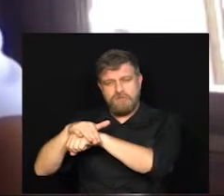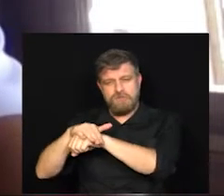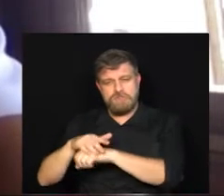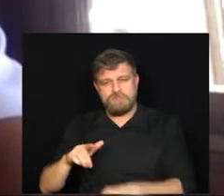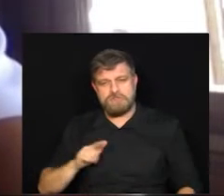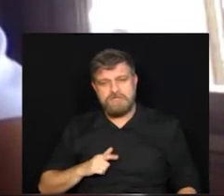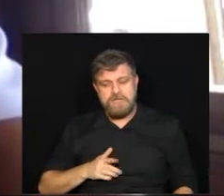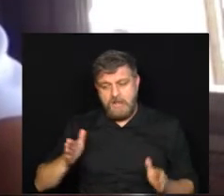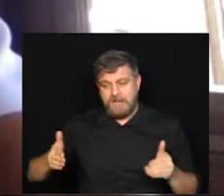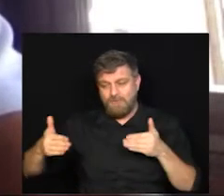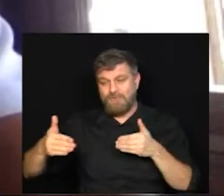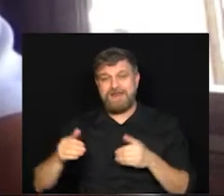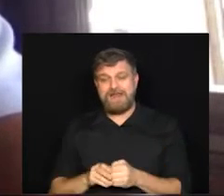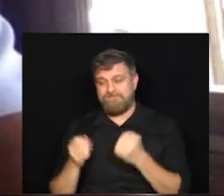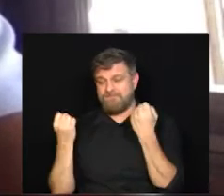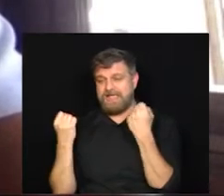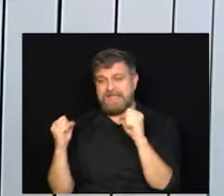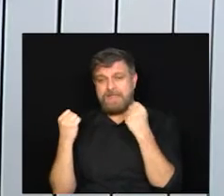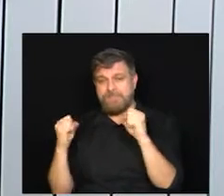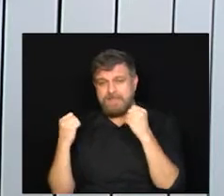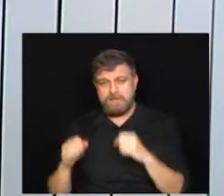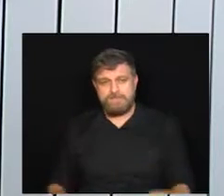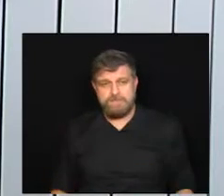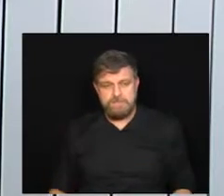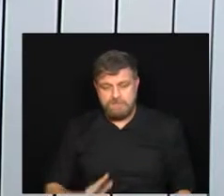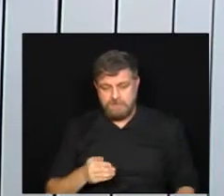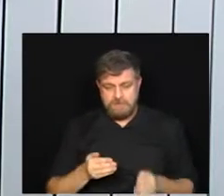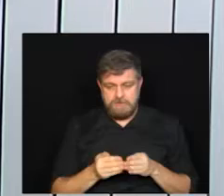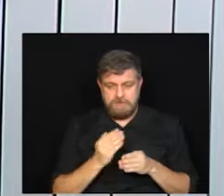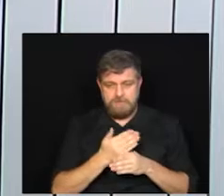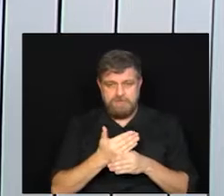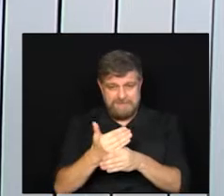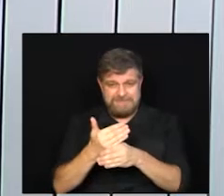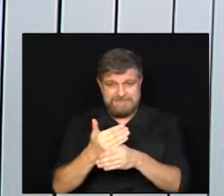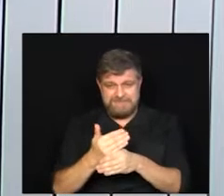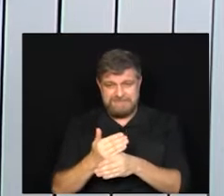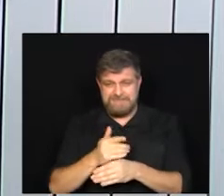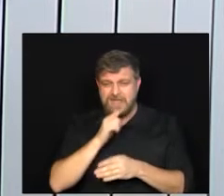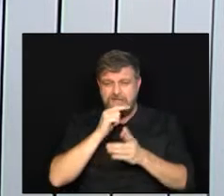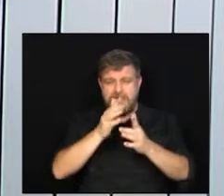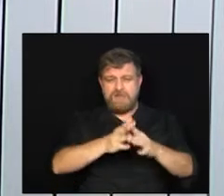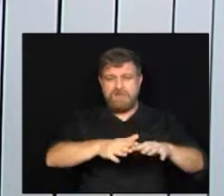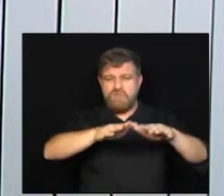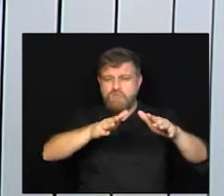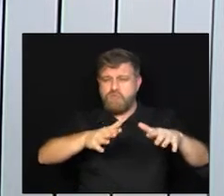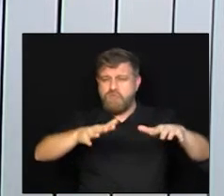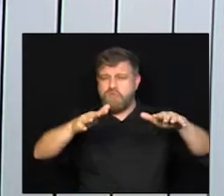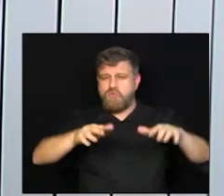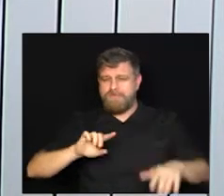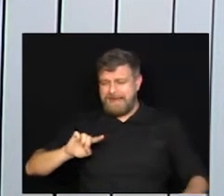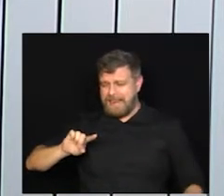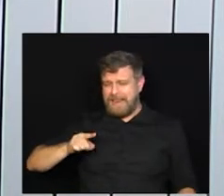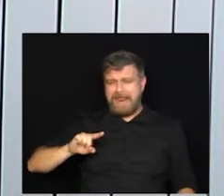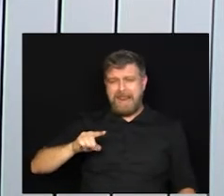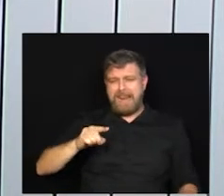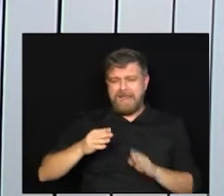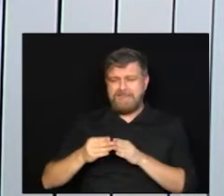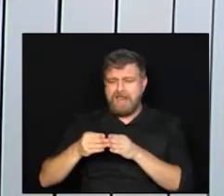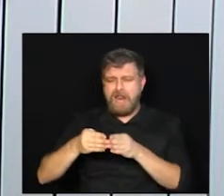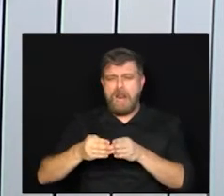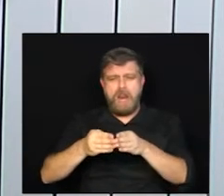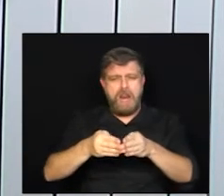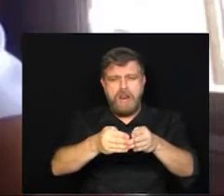é na academia. E quando você veleja, é lá em alto mar, você tem que ir bem distante? Ou não?